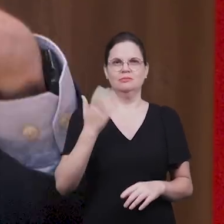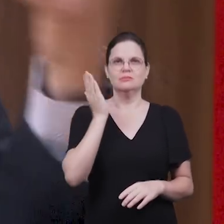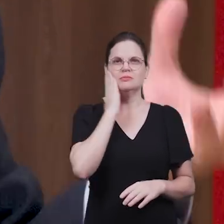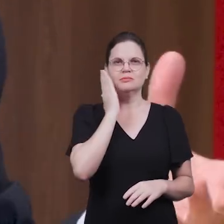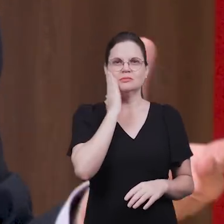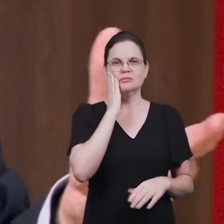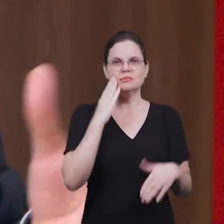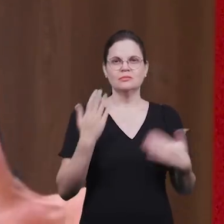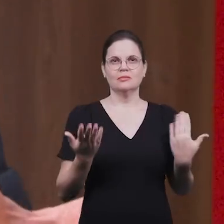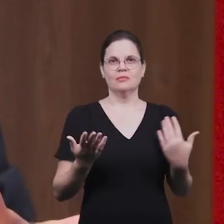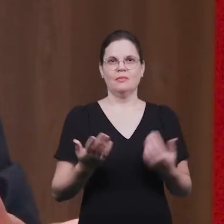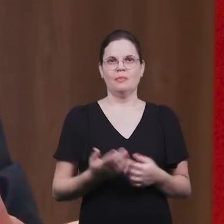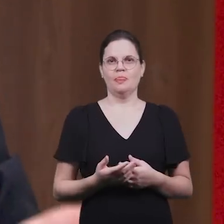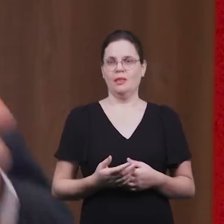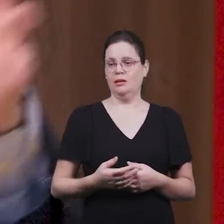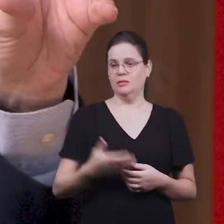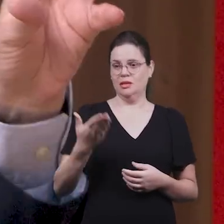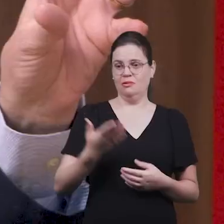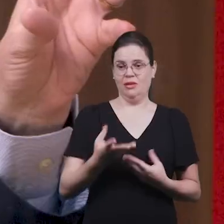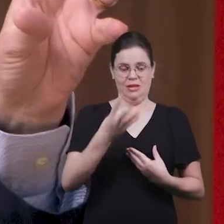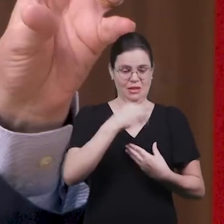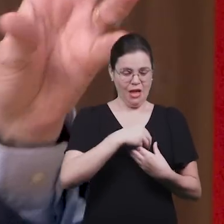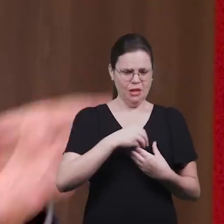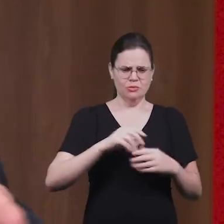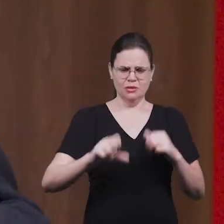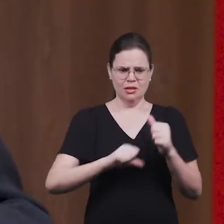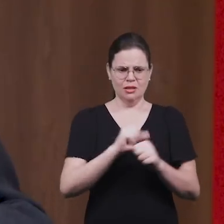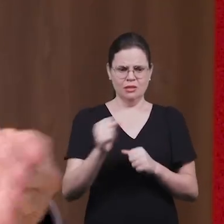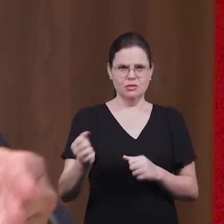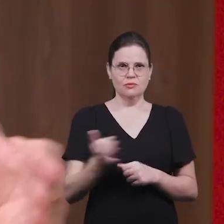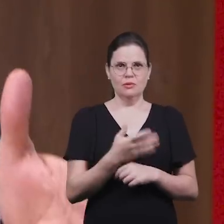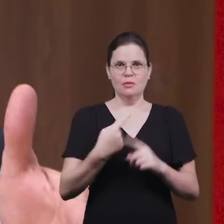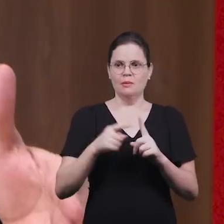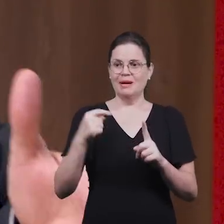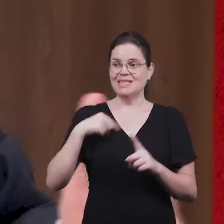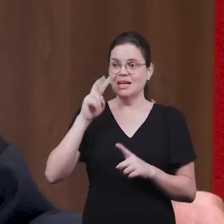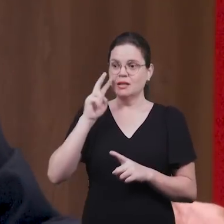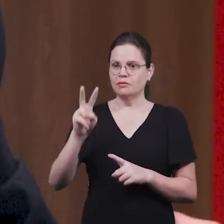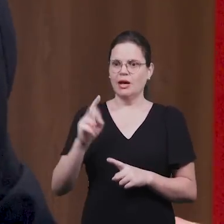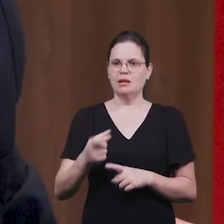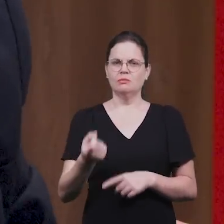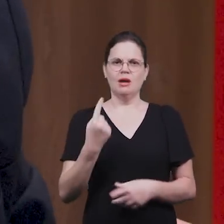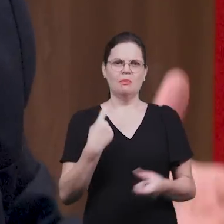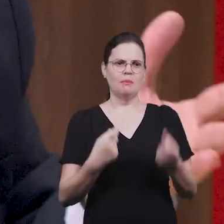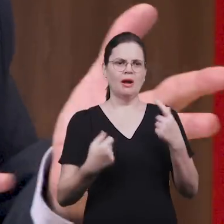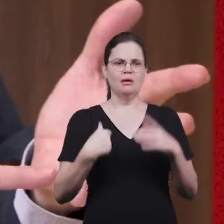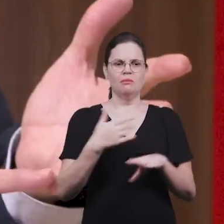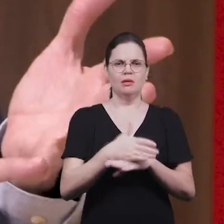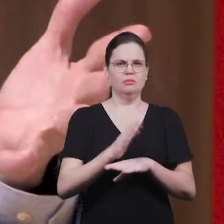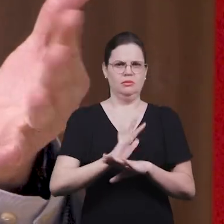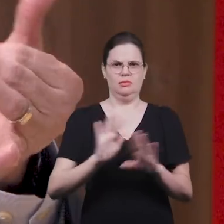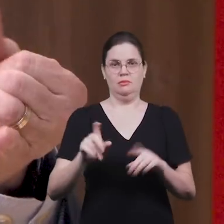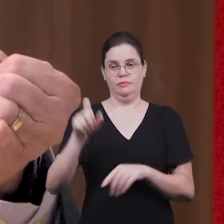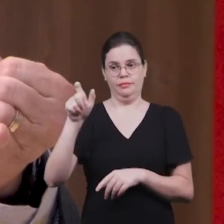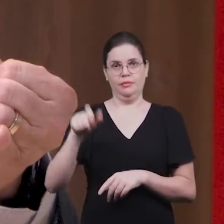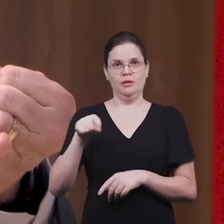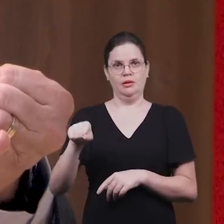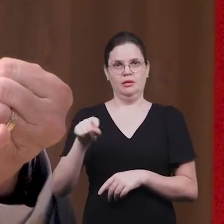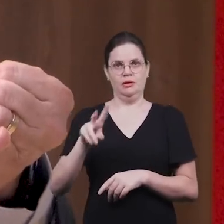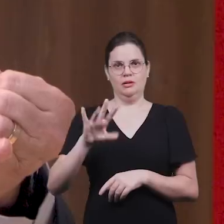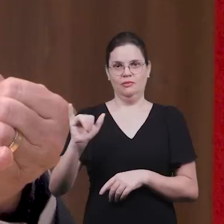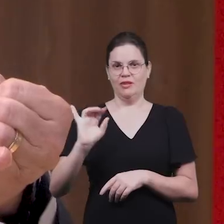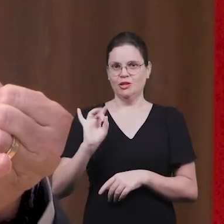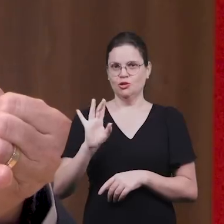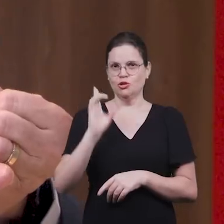que o interior muito mais, mudou completamente, acabou aquela frequência ocasional. Esse camarada agora